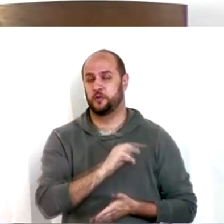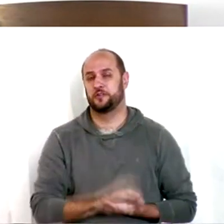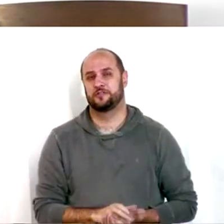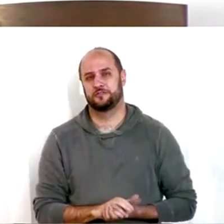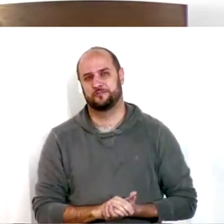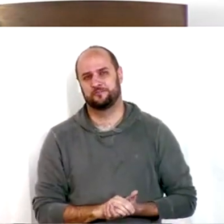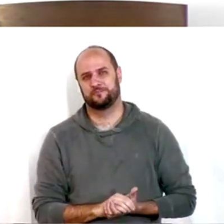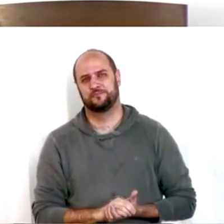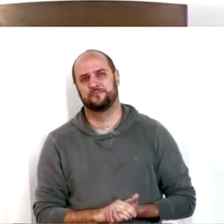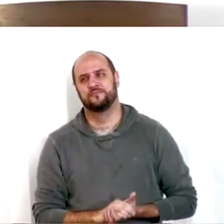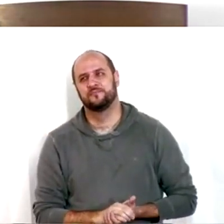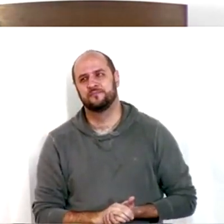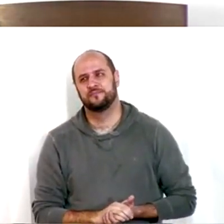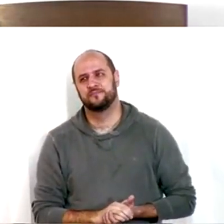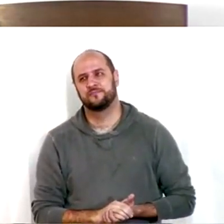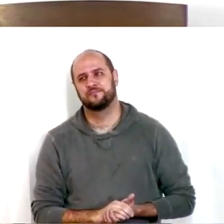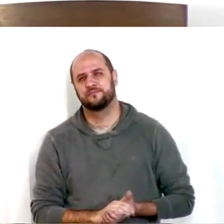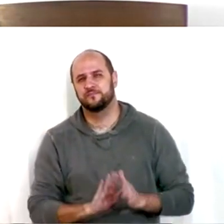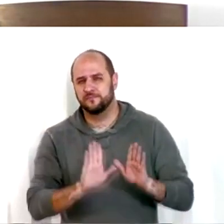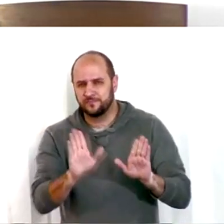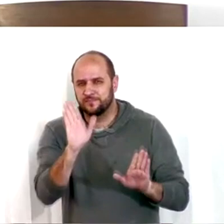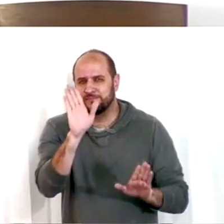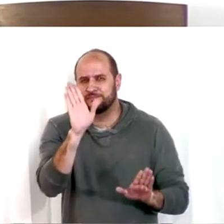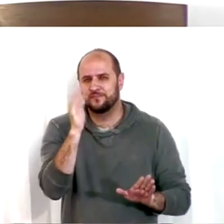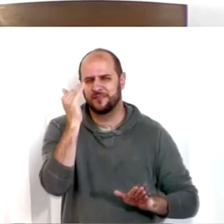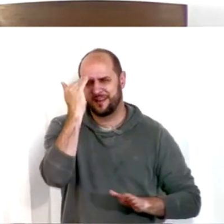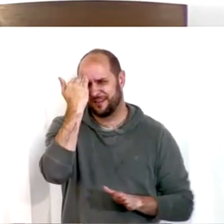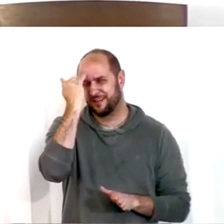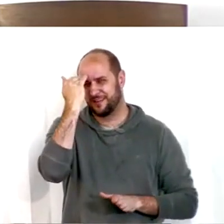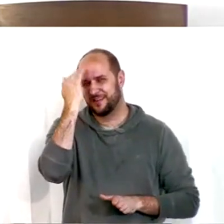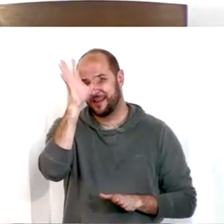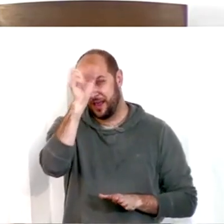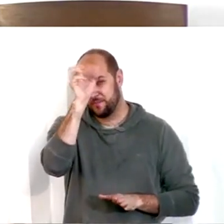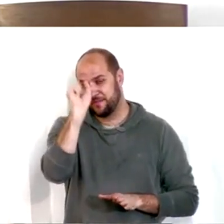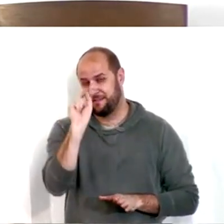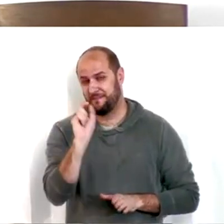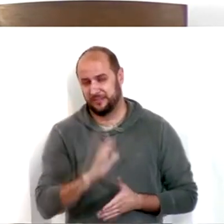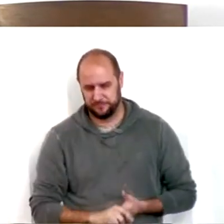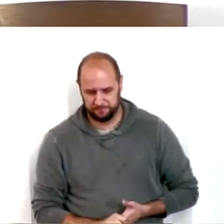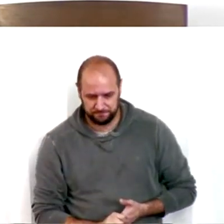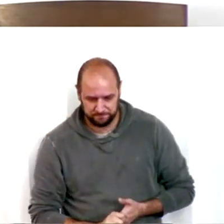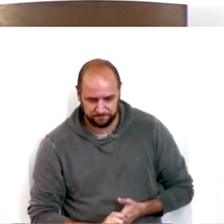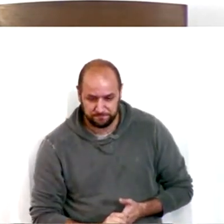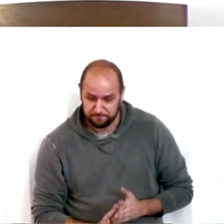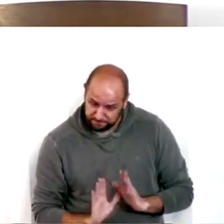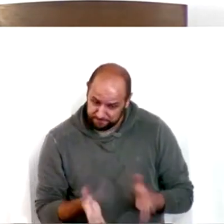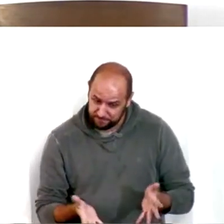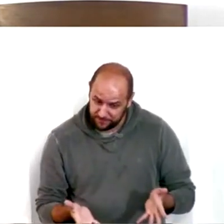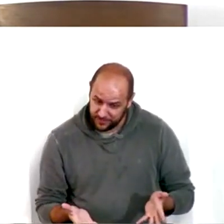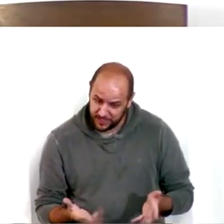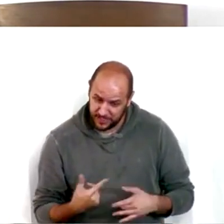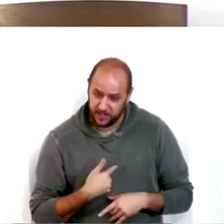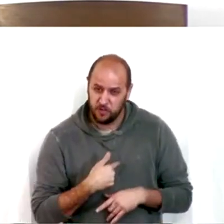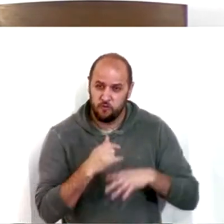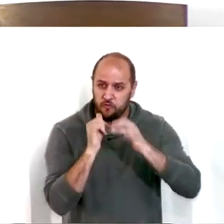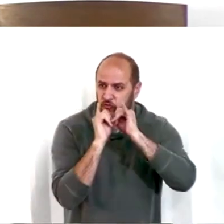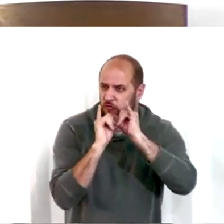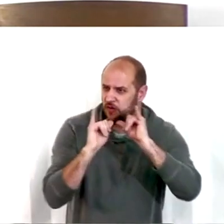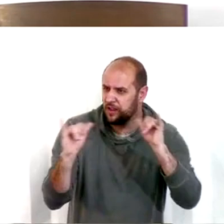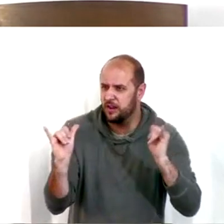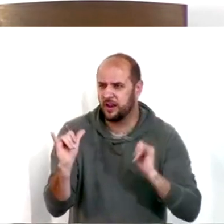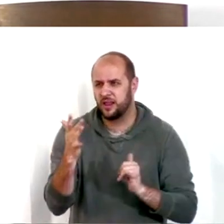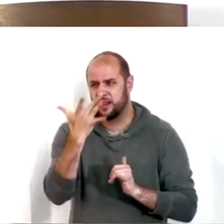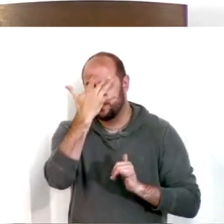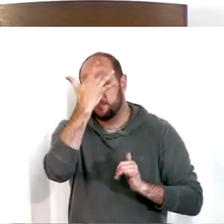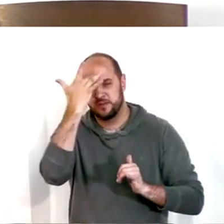queridos? Vamos então a algumas lições. Inicialmente eu gostaria de me dirigir